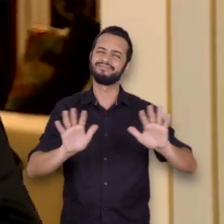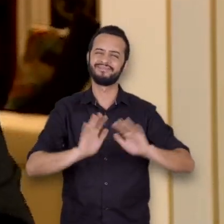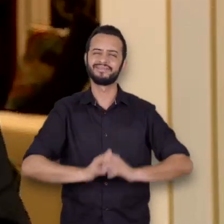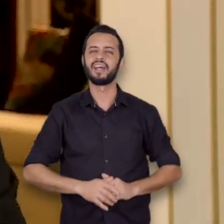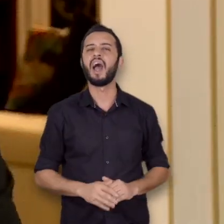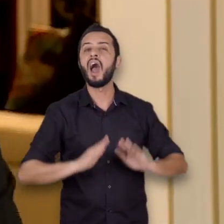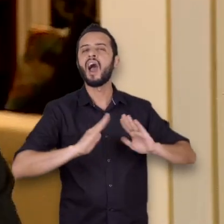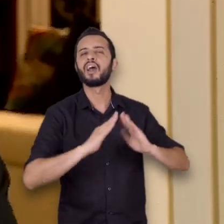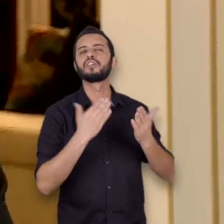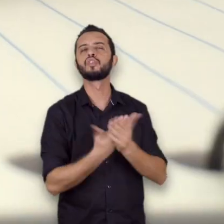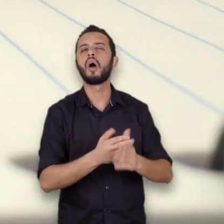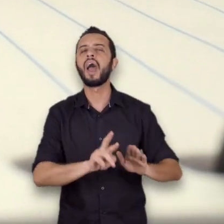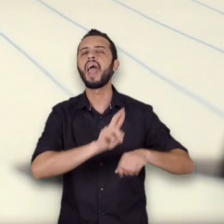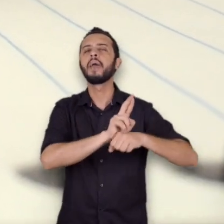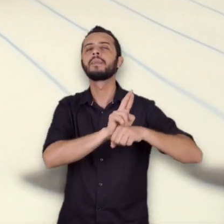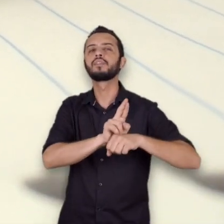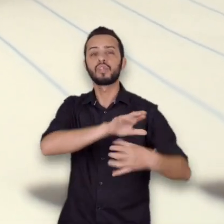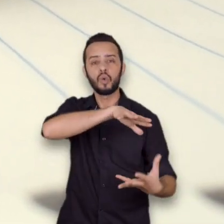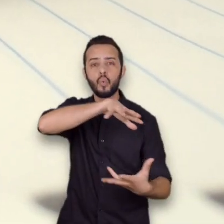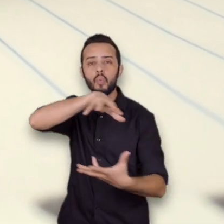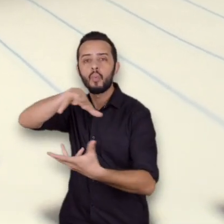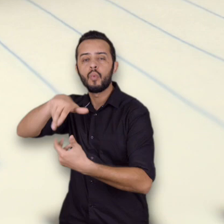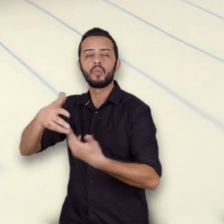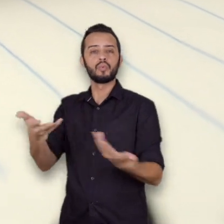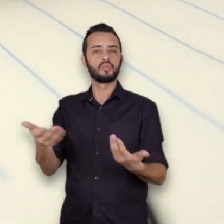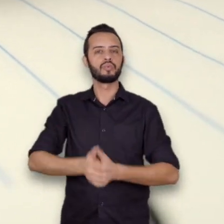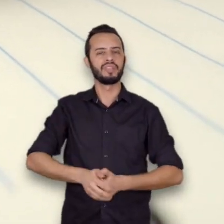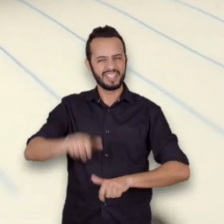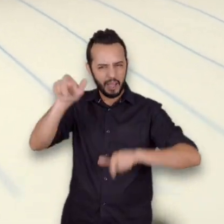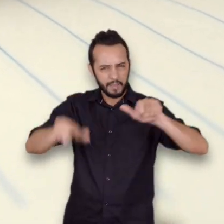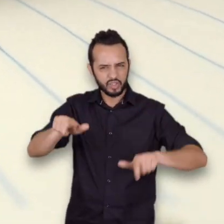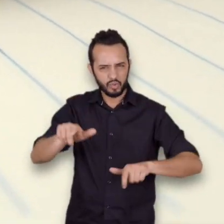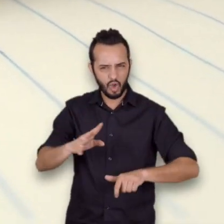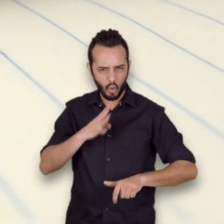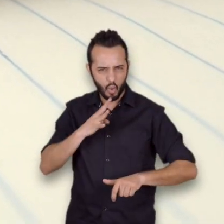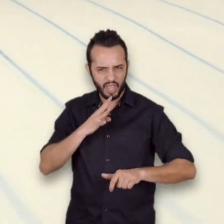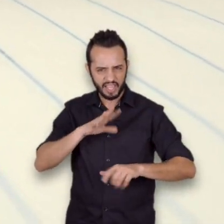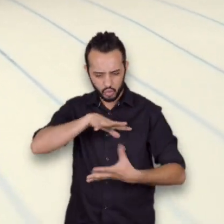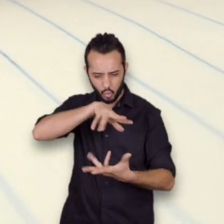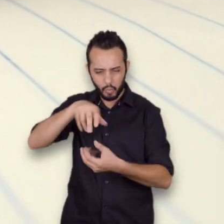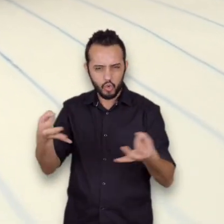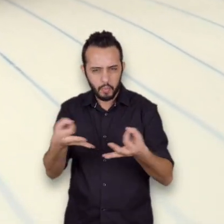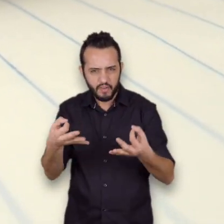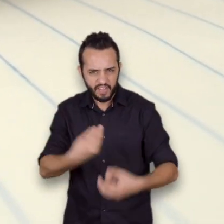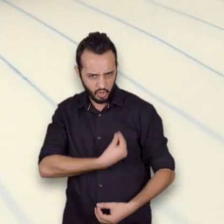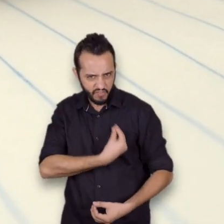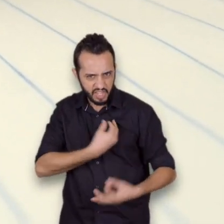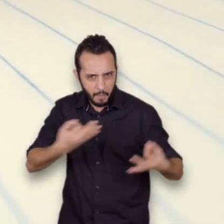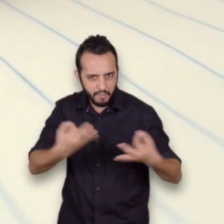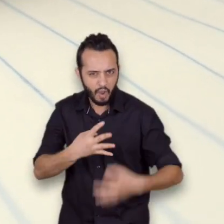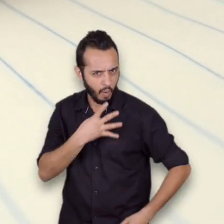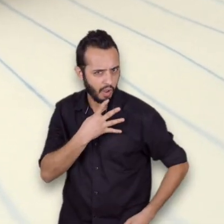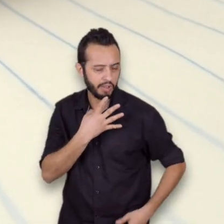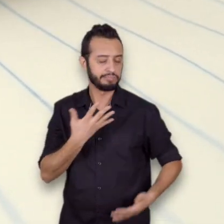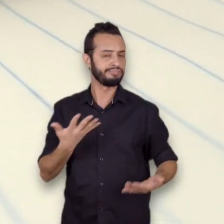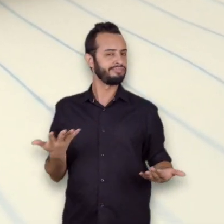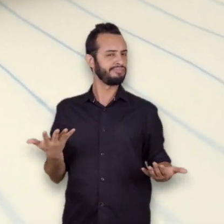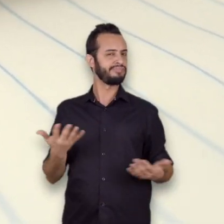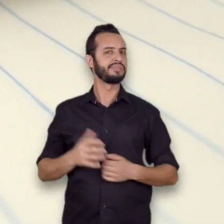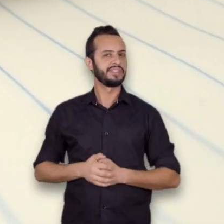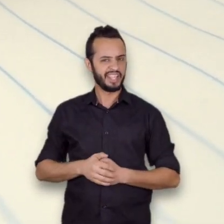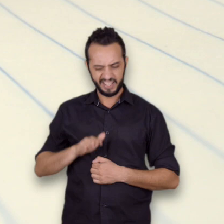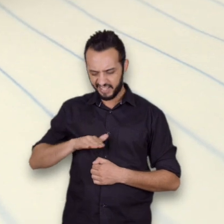garantir um bom futuro. Não, a escola representa o mundo. E alguém por aí conhece um mundo perfeito, uma